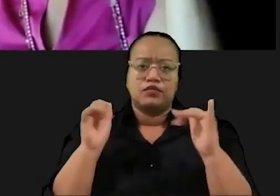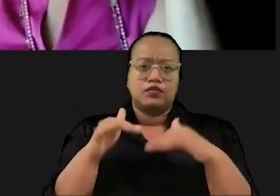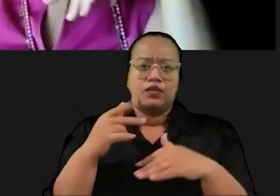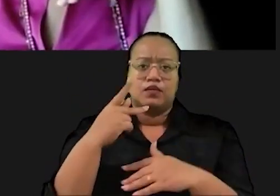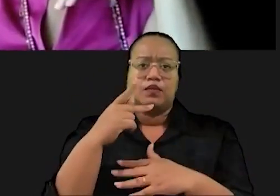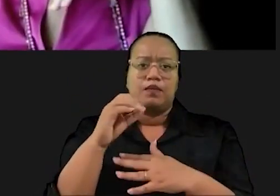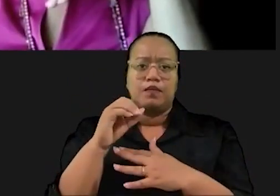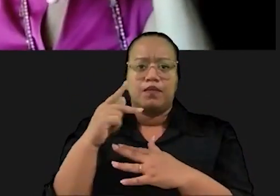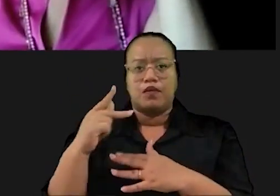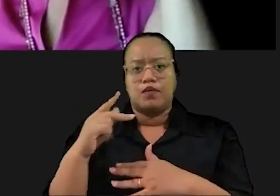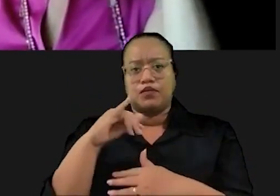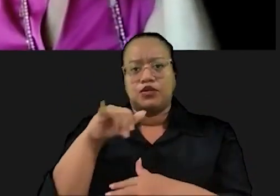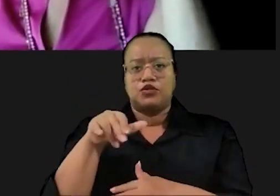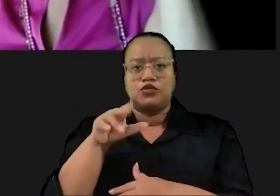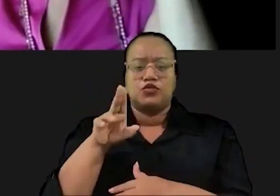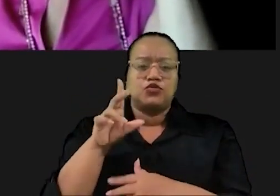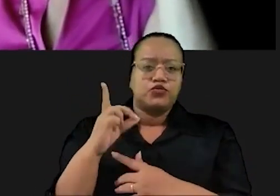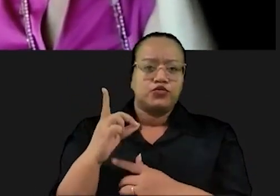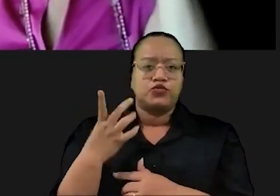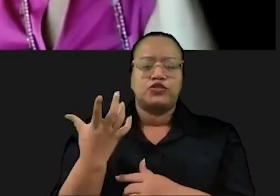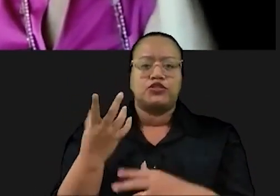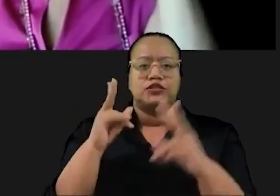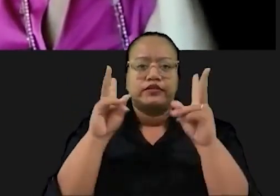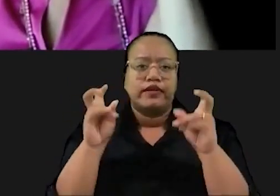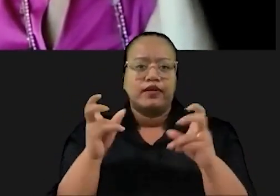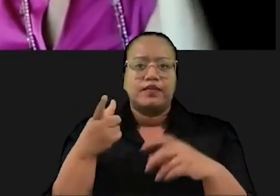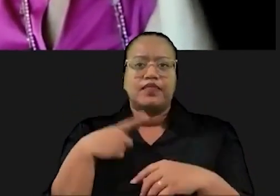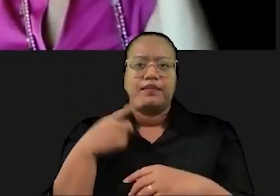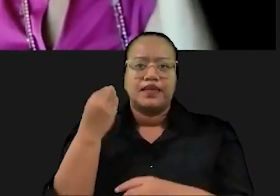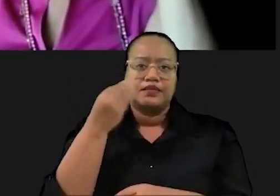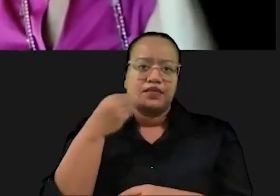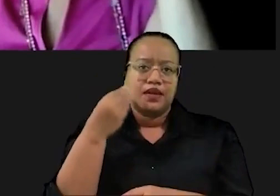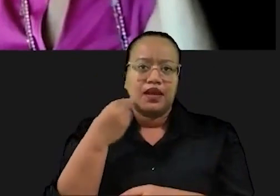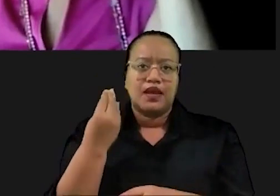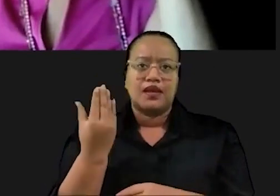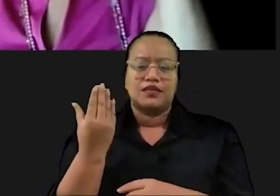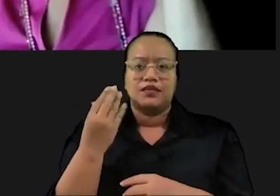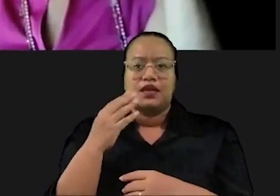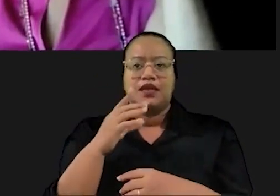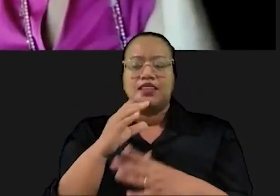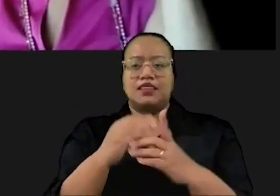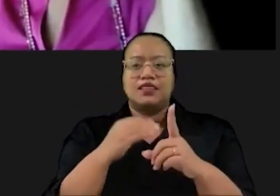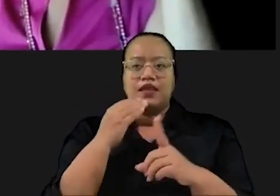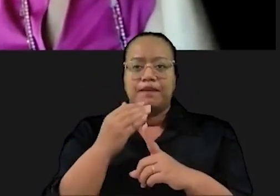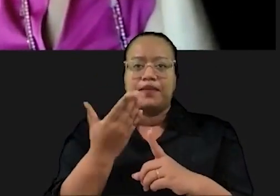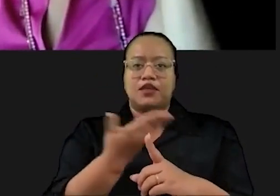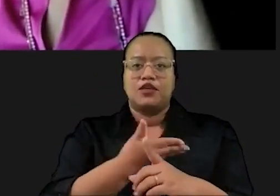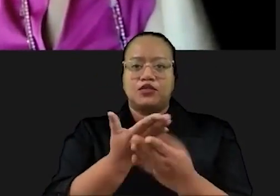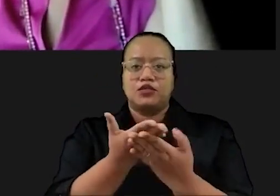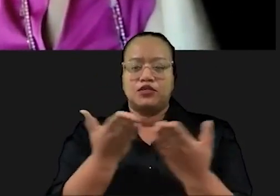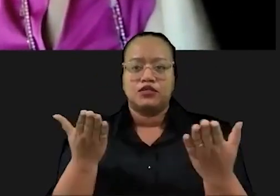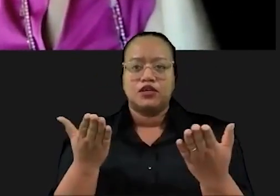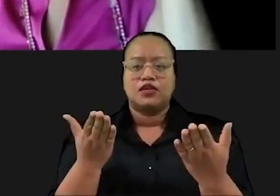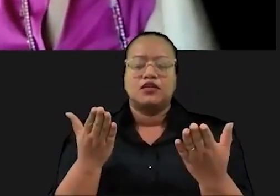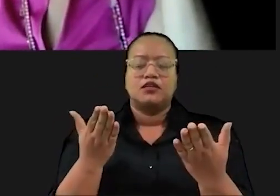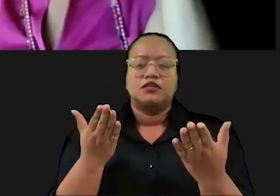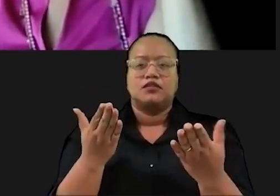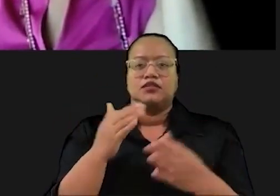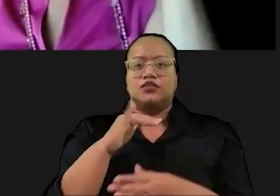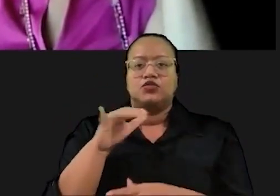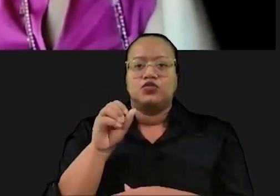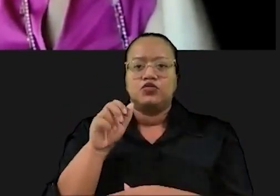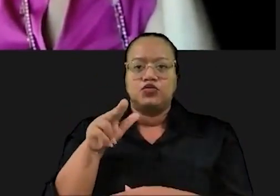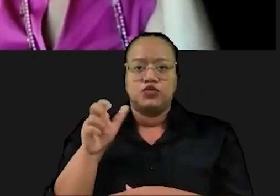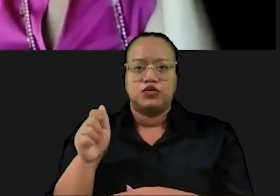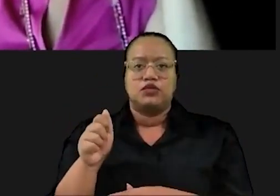experiência. Nós notamos também, Daldice, Caio e demais amigos aí, a Joana, quem tiver acesso a ela, diga